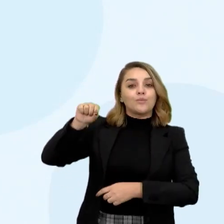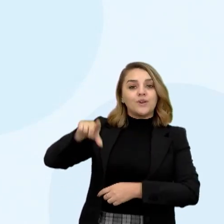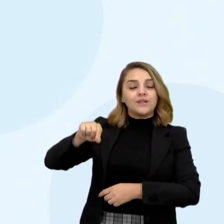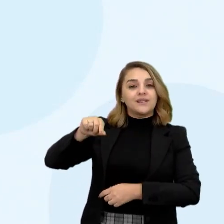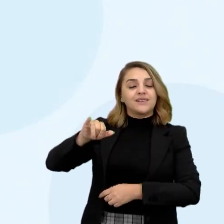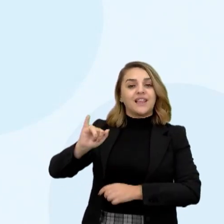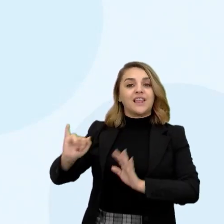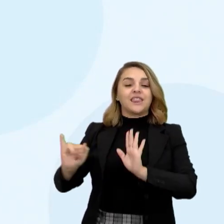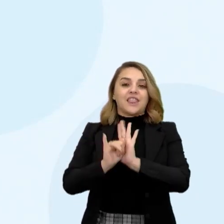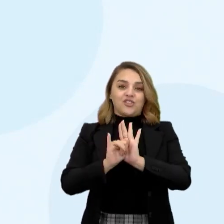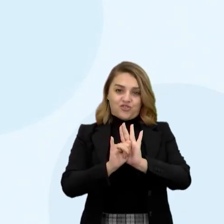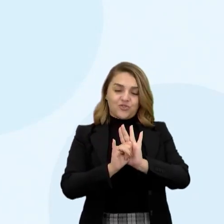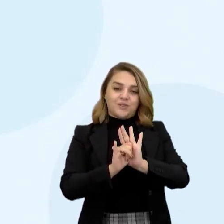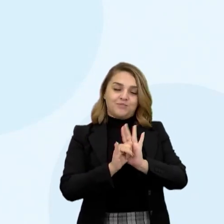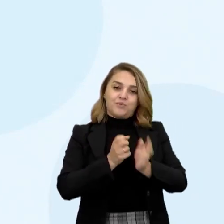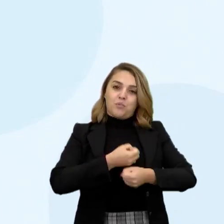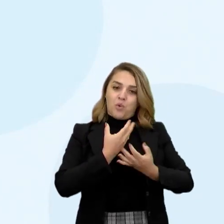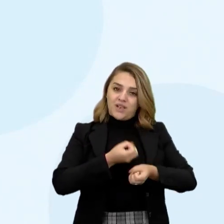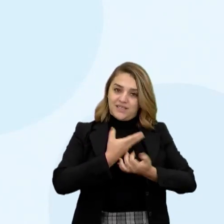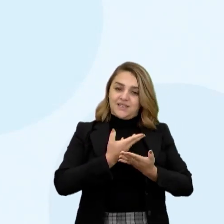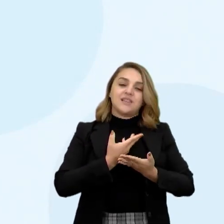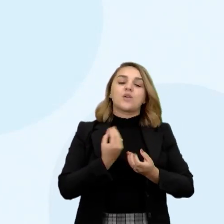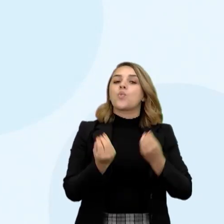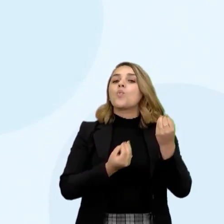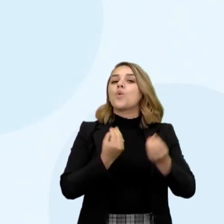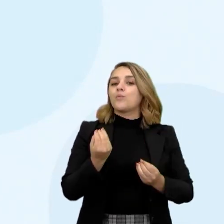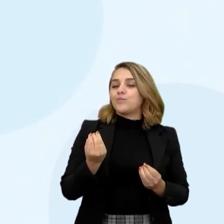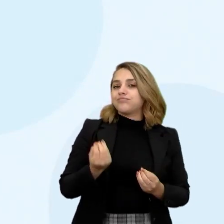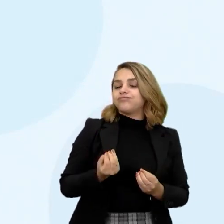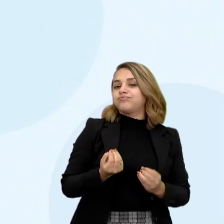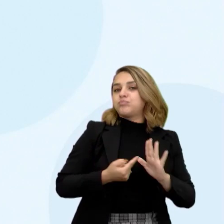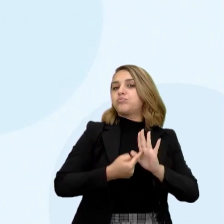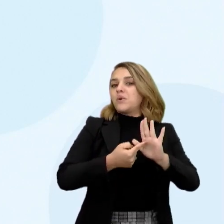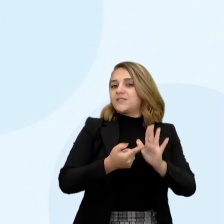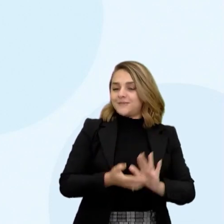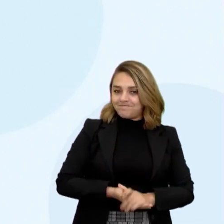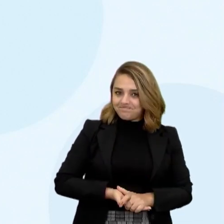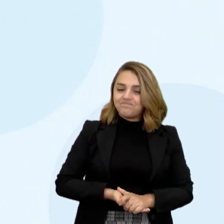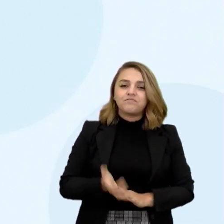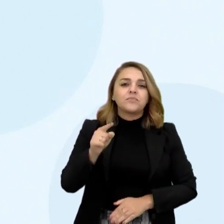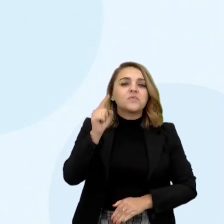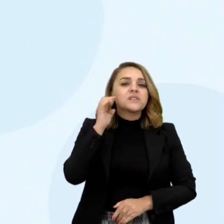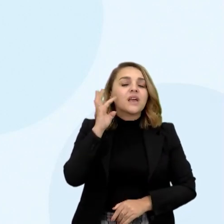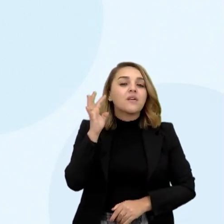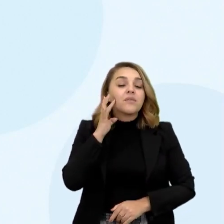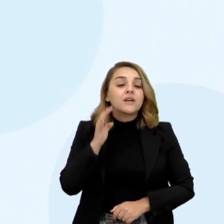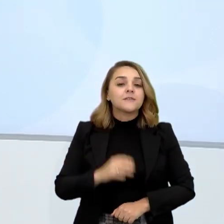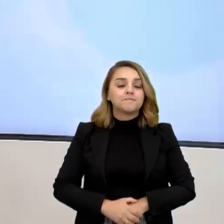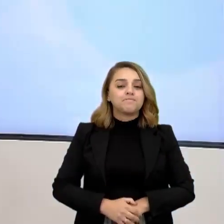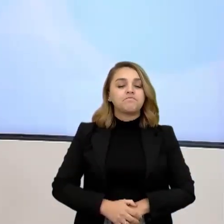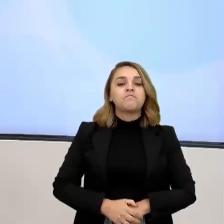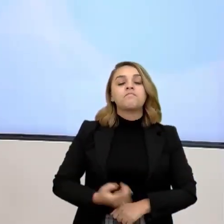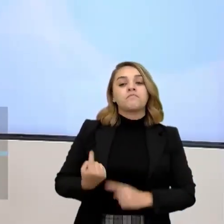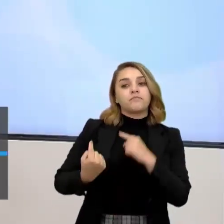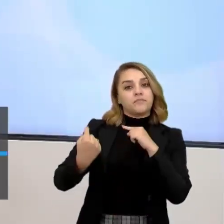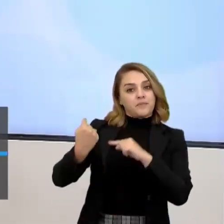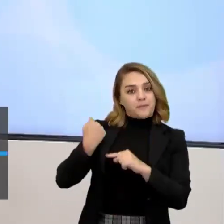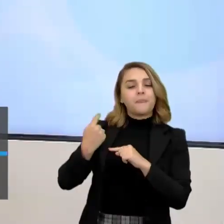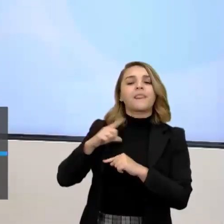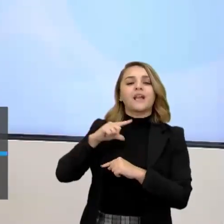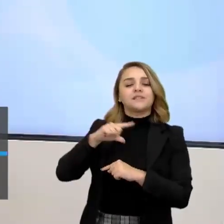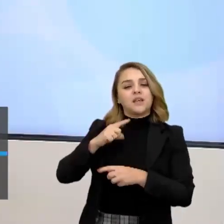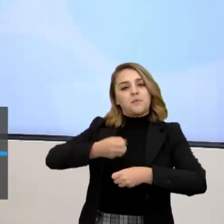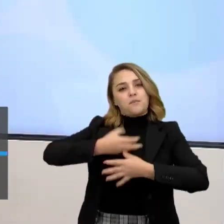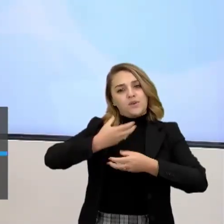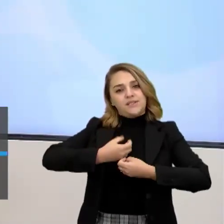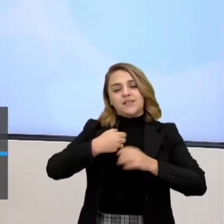Vamos responder juntos também isso. Identidade na poesia. Pensa assim. Quando a gente tinha uma